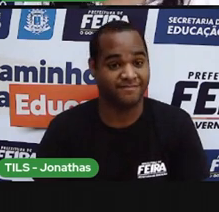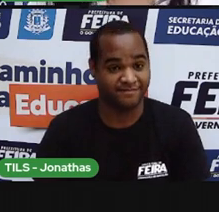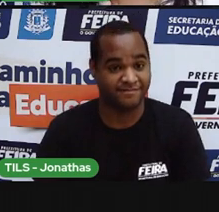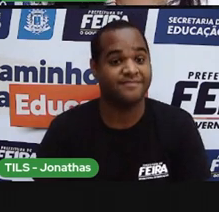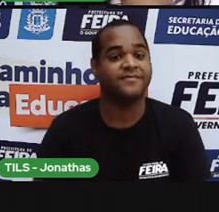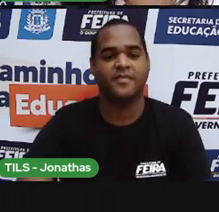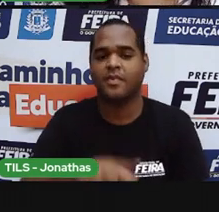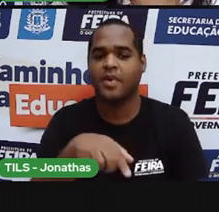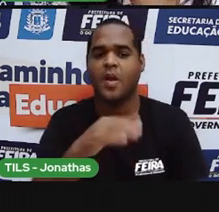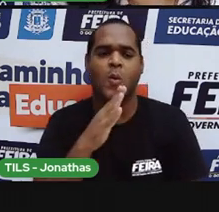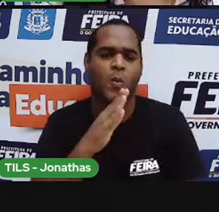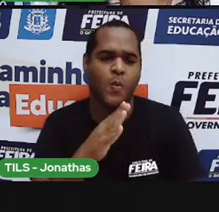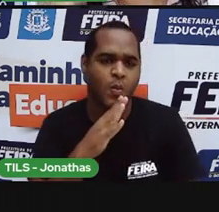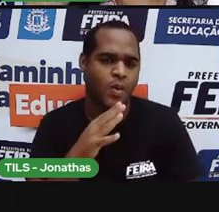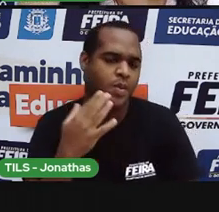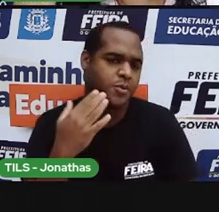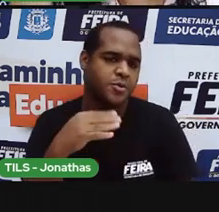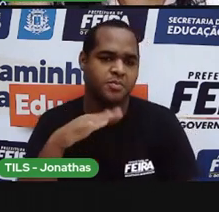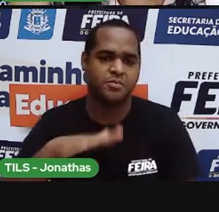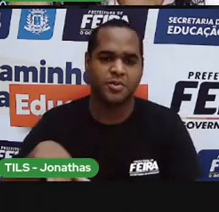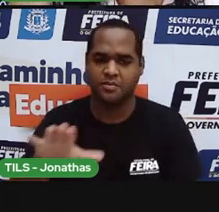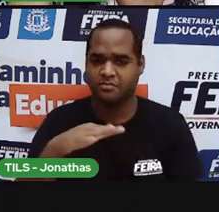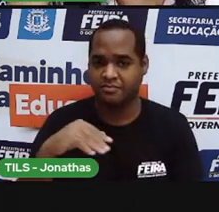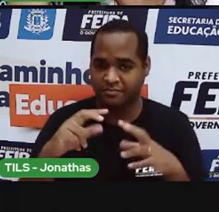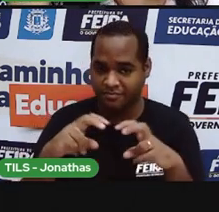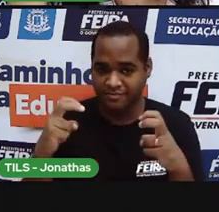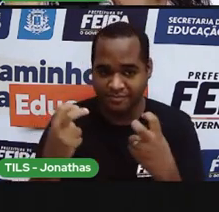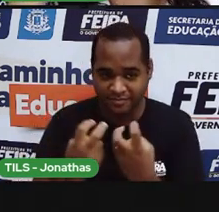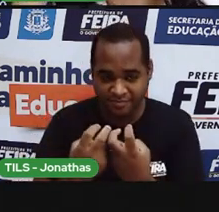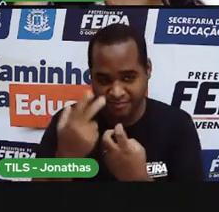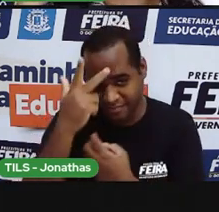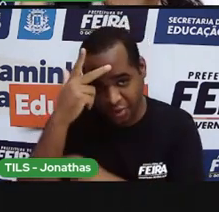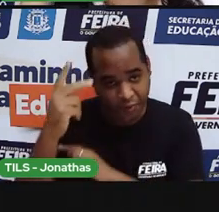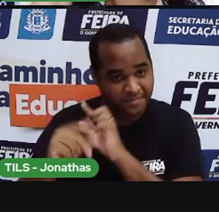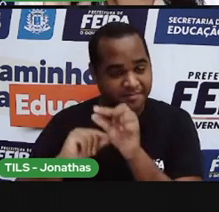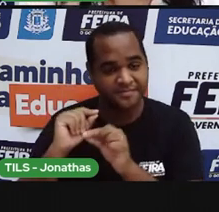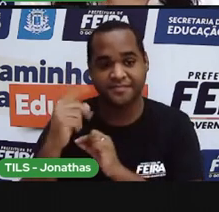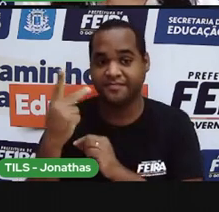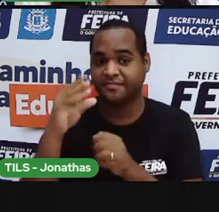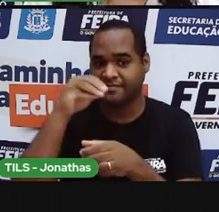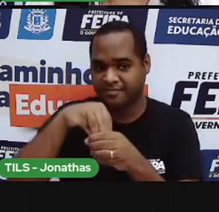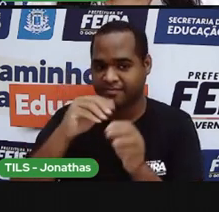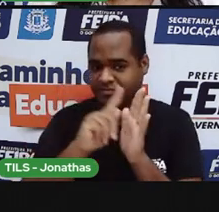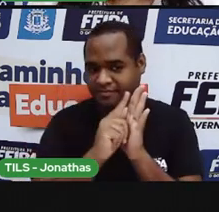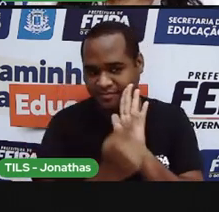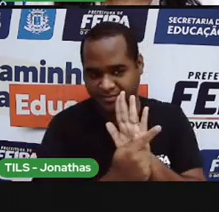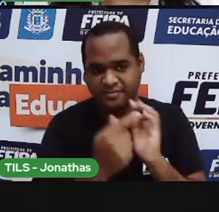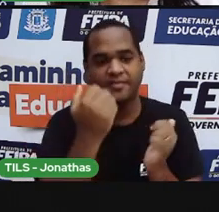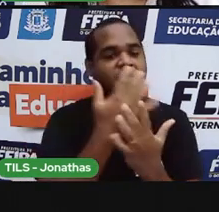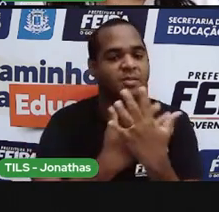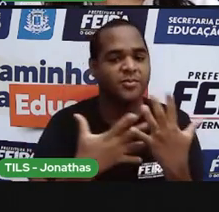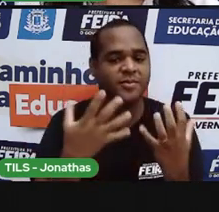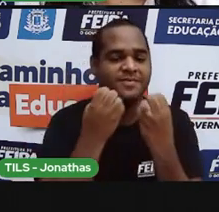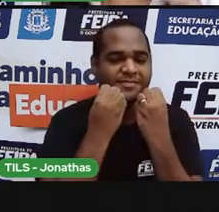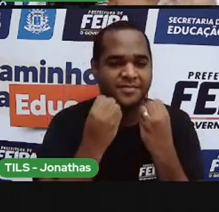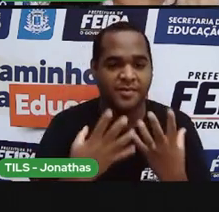Ele é uma cantiga popular dentro do gênero música. Isso mesmo. onde a